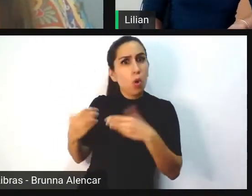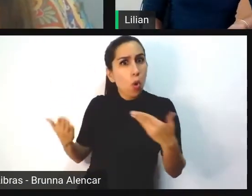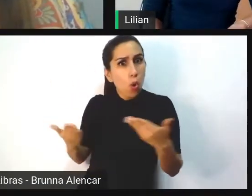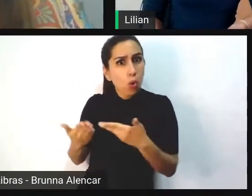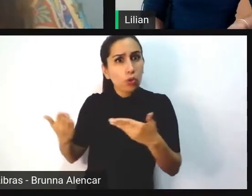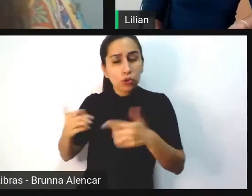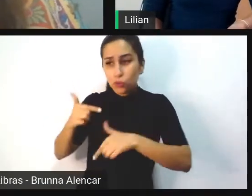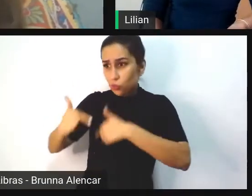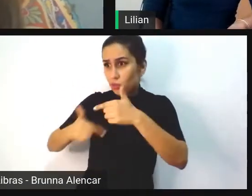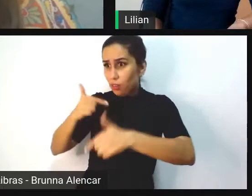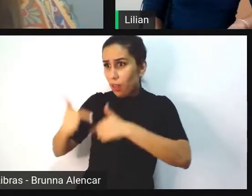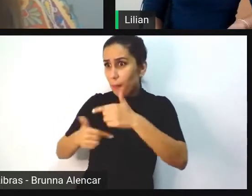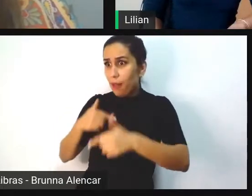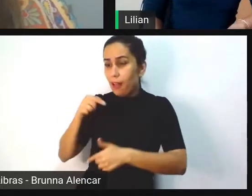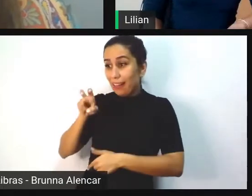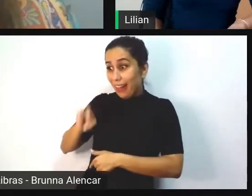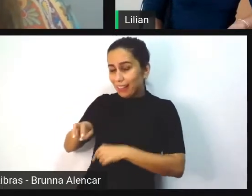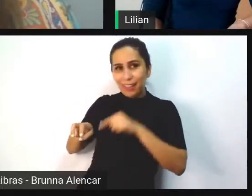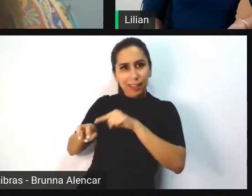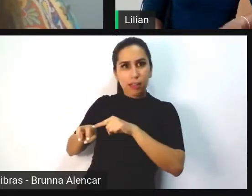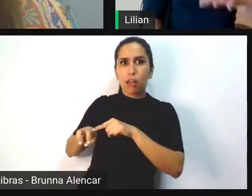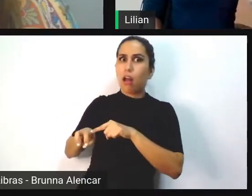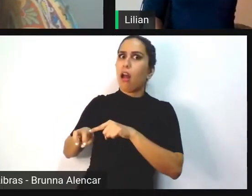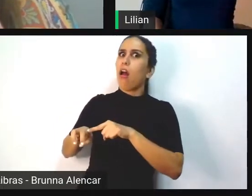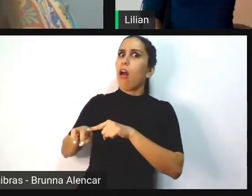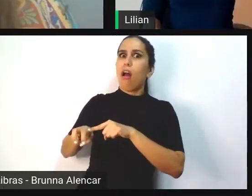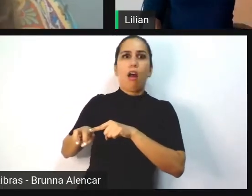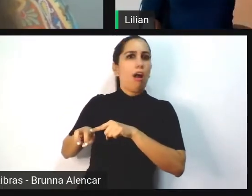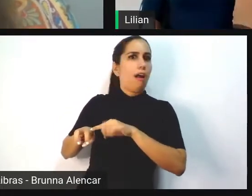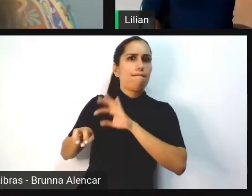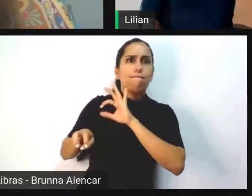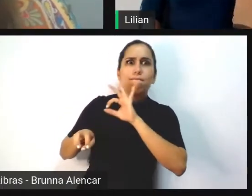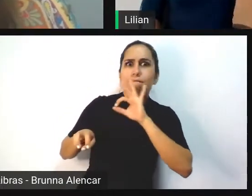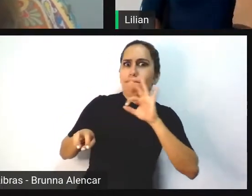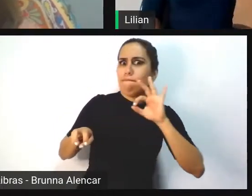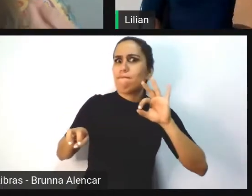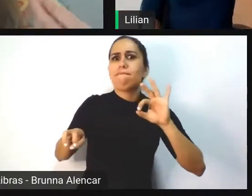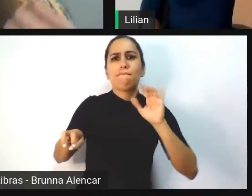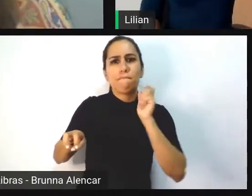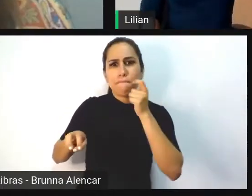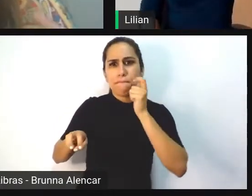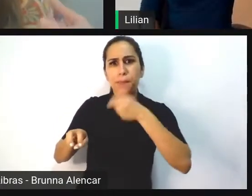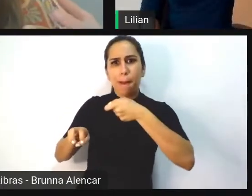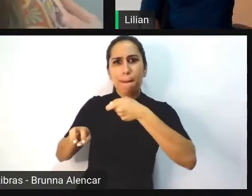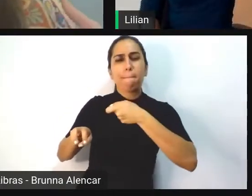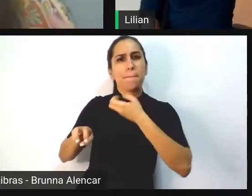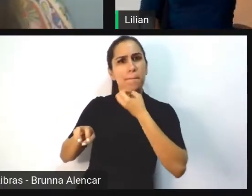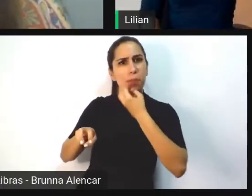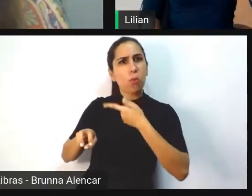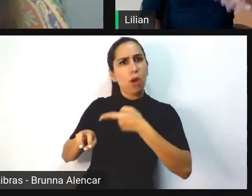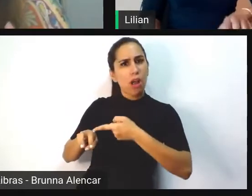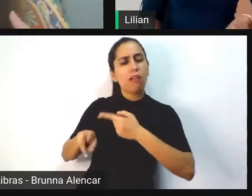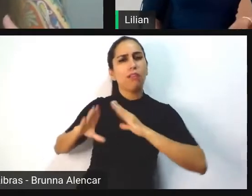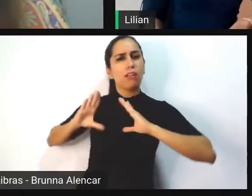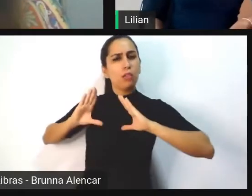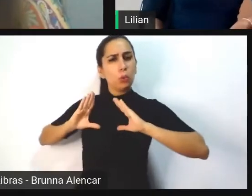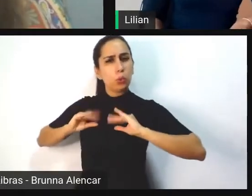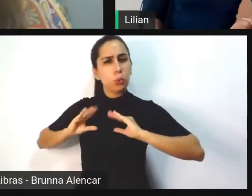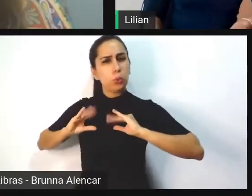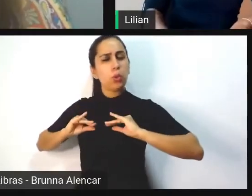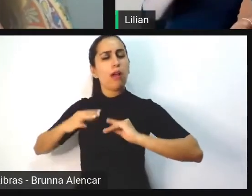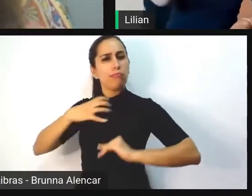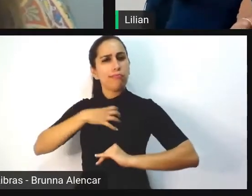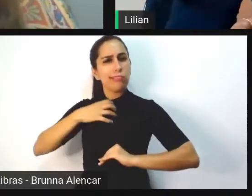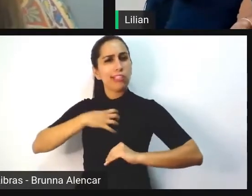vê que a cadeira ela é um investimento, né? Uma boa cadeira que dê todo esse conforto, que dê todo esse